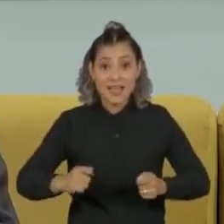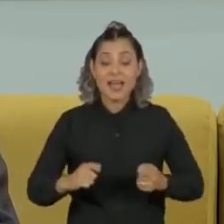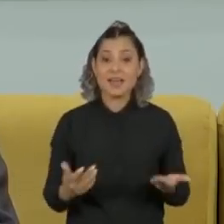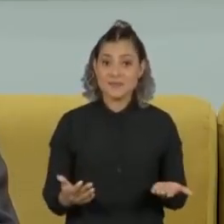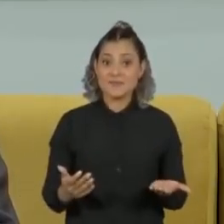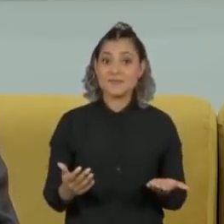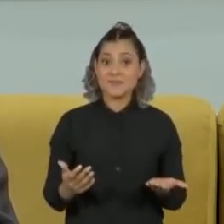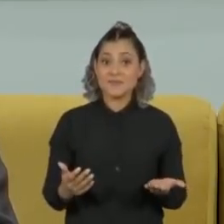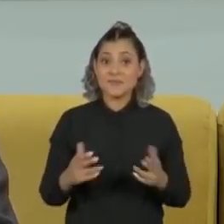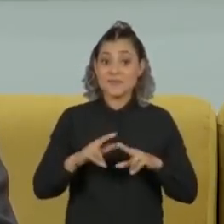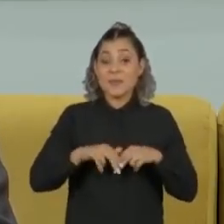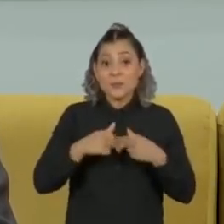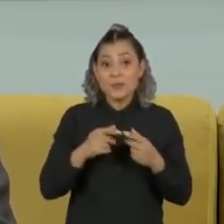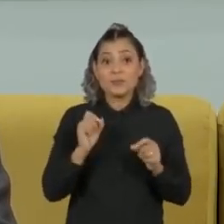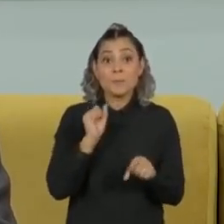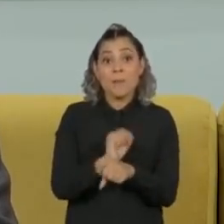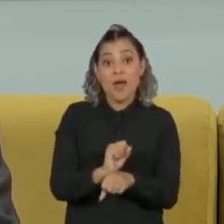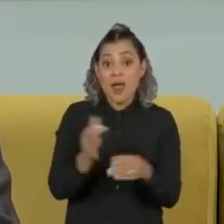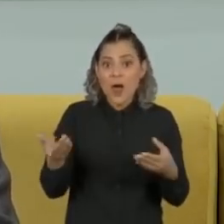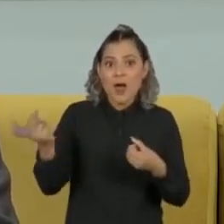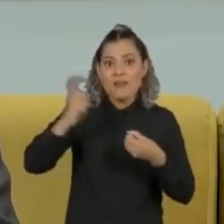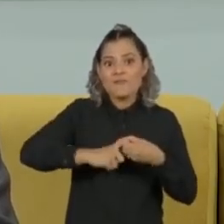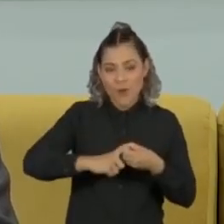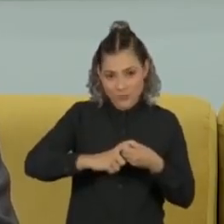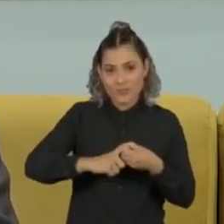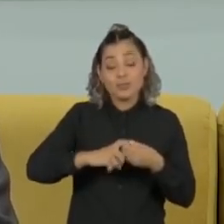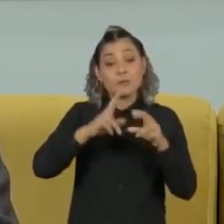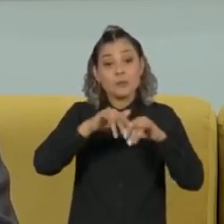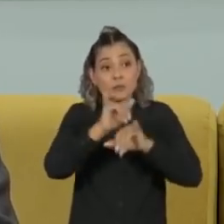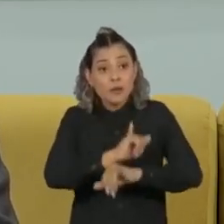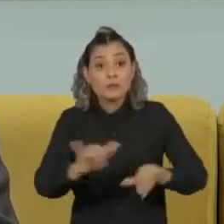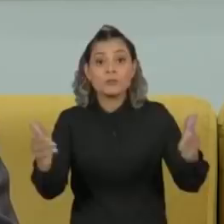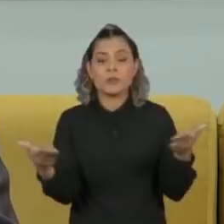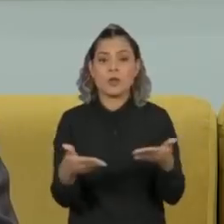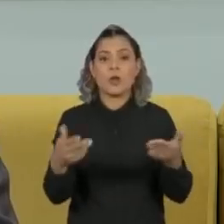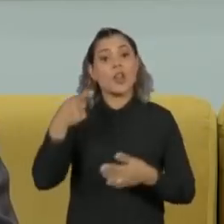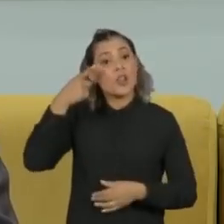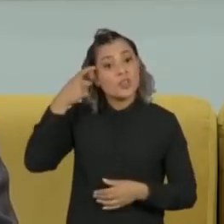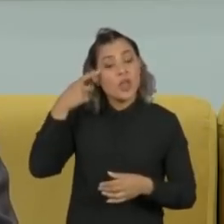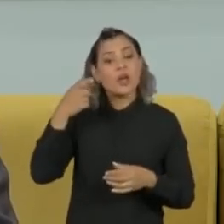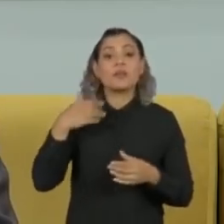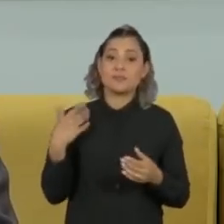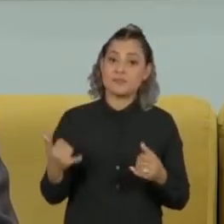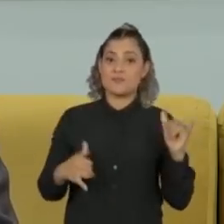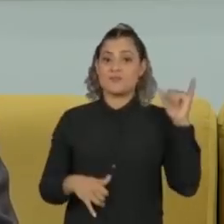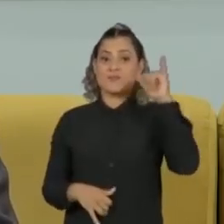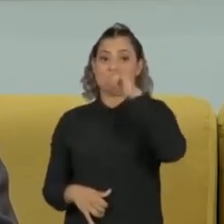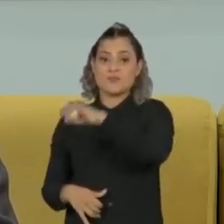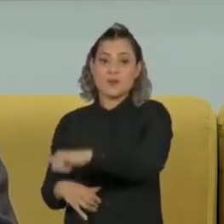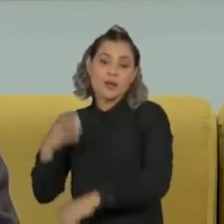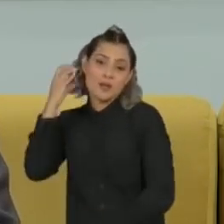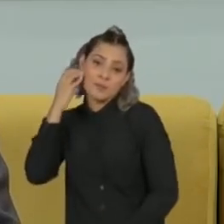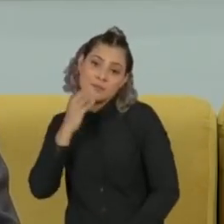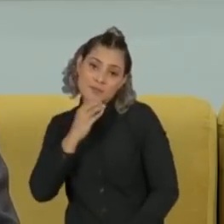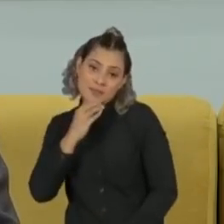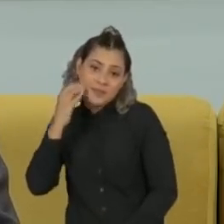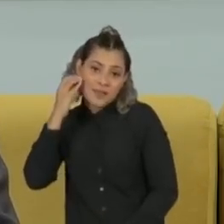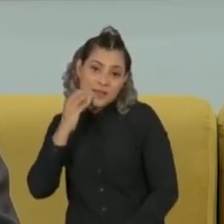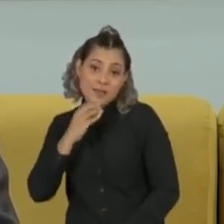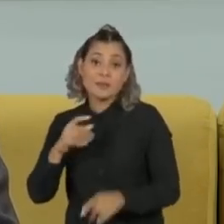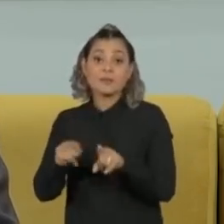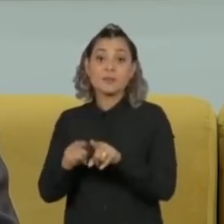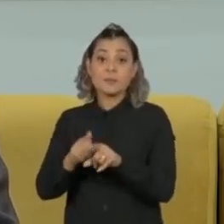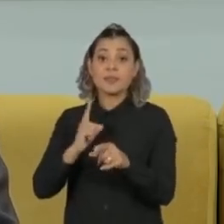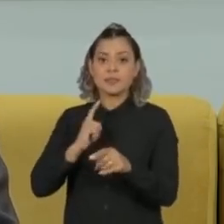do metrô aqui em São Paulo, que estavam paradas. O anúncio foi feito agora há pouco pelo governador João Dória, que embarca hoje para os Emirados Árabes em busca de